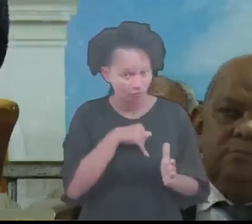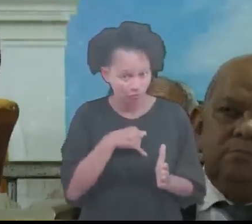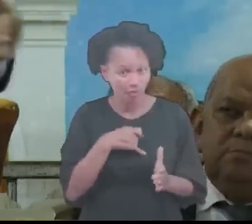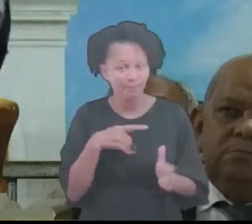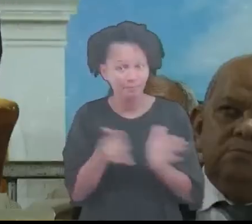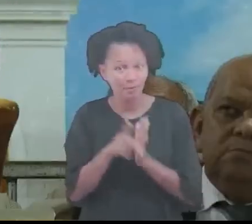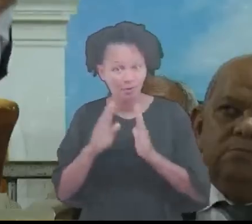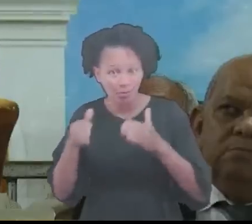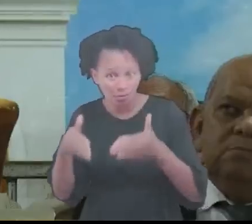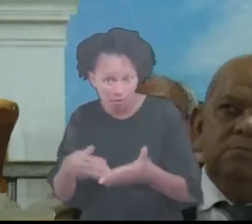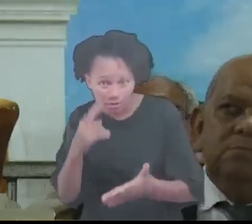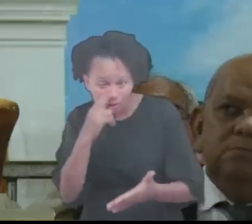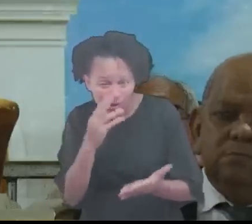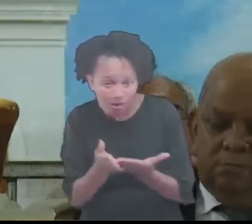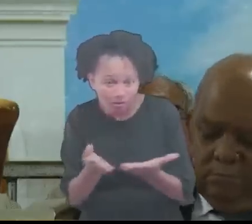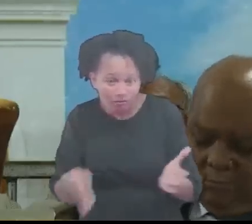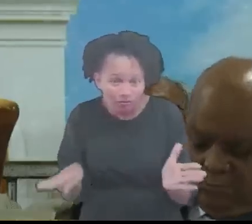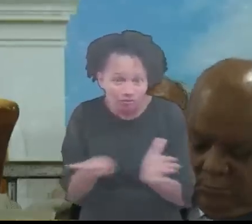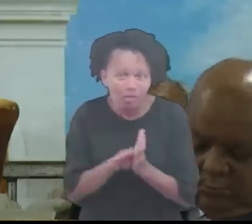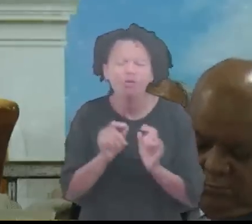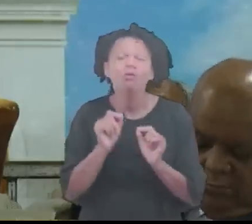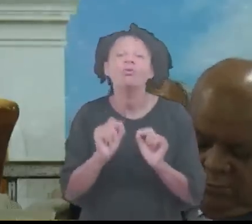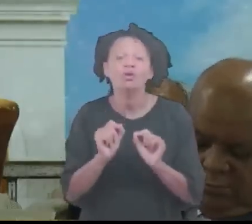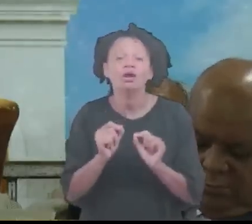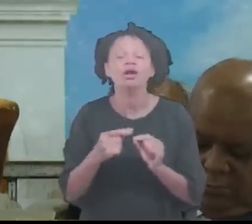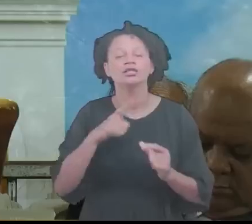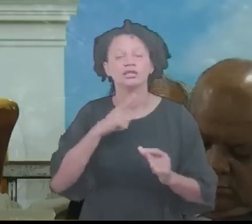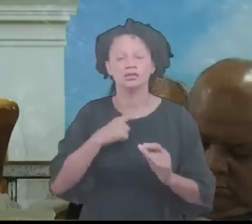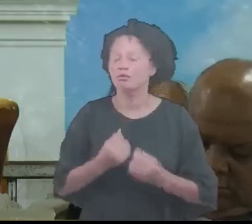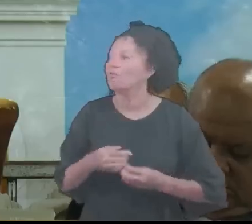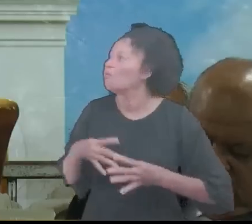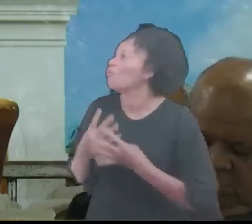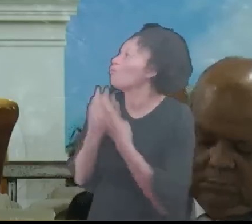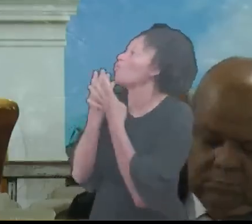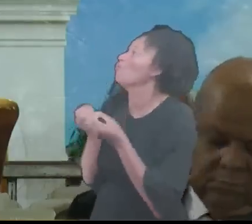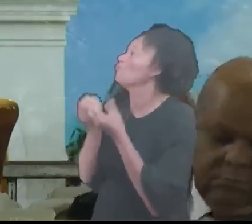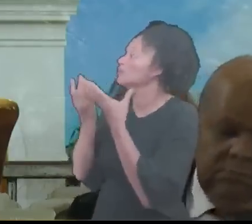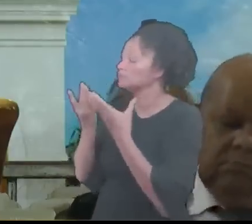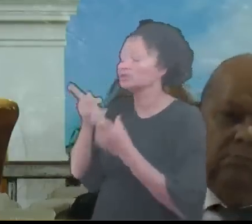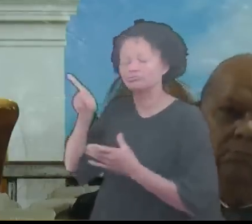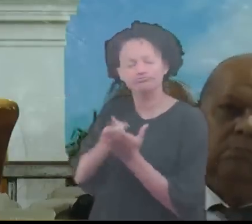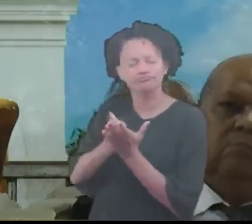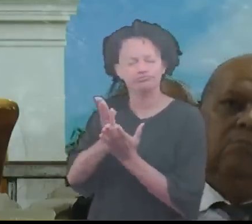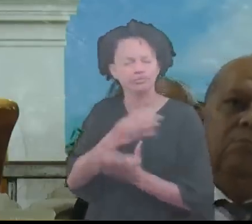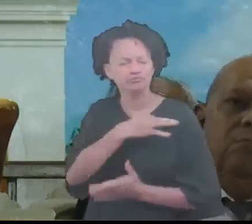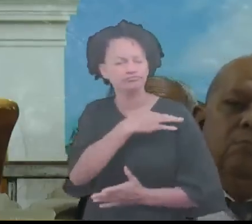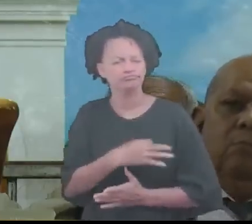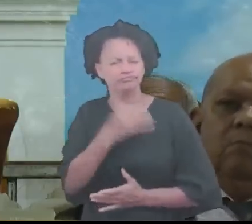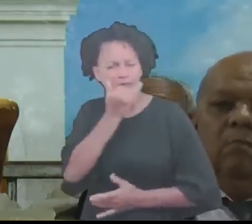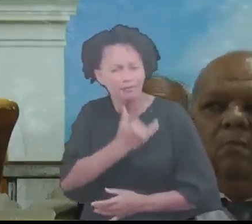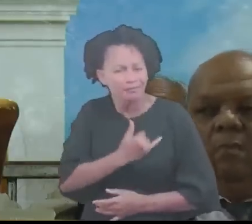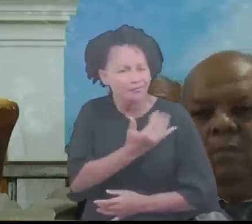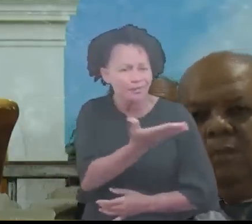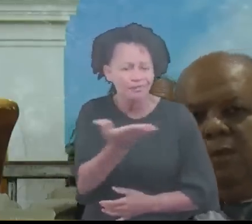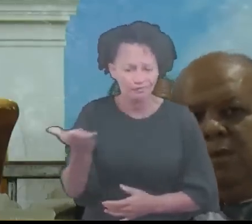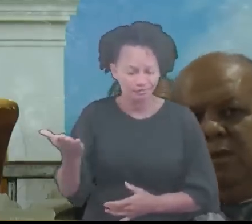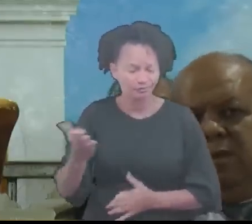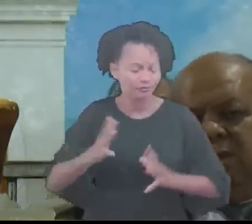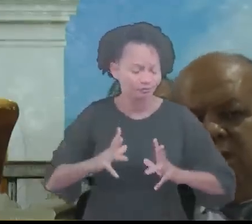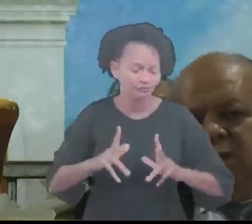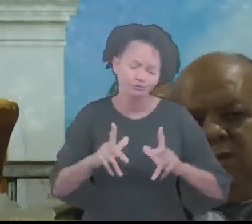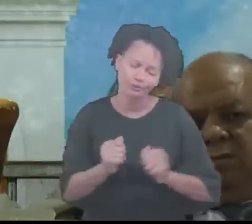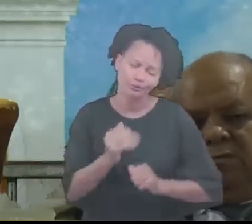Se confessarmos os nossos pecados, ele é fiel e justo para nos perdoar de